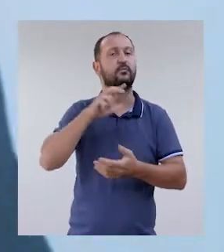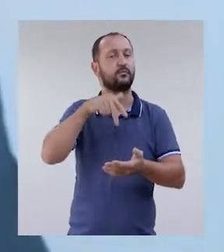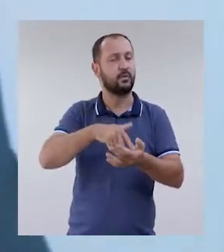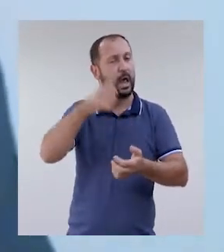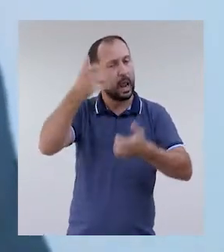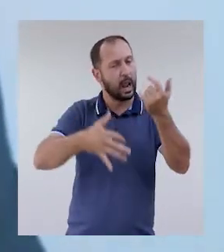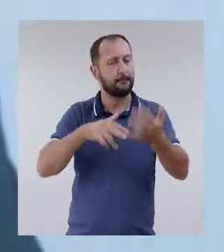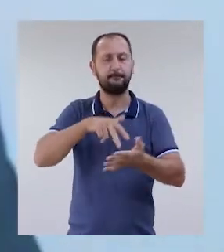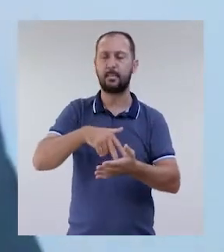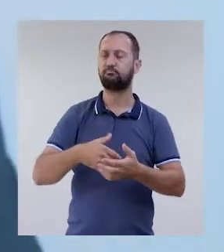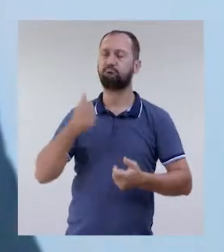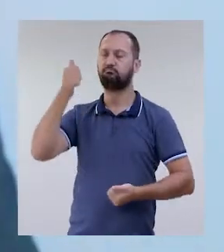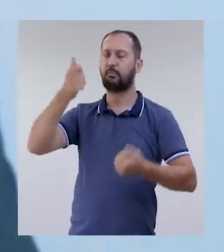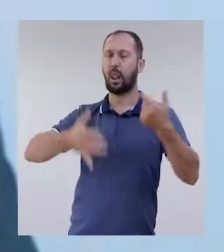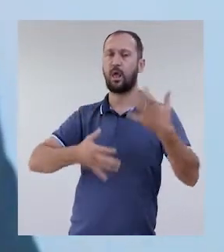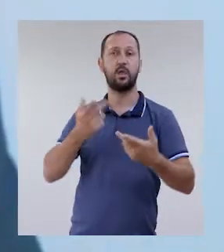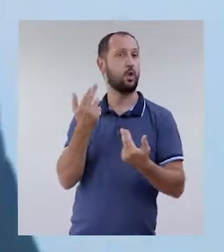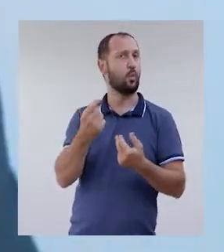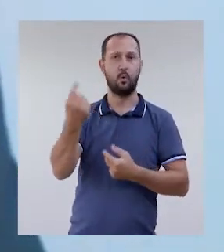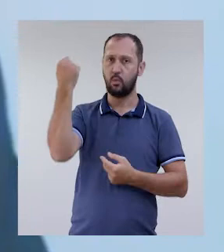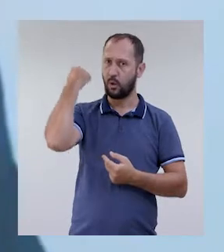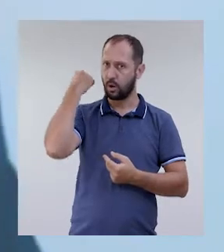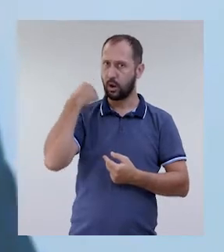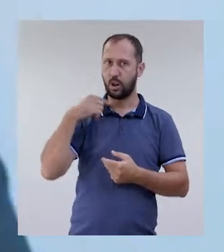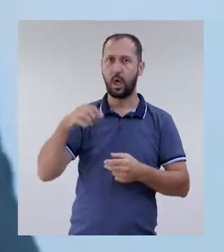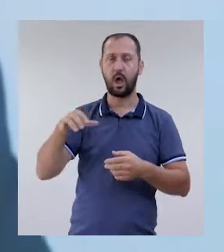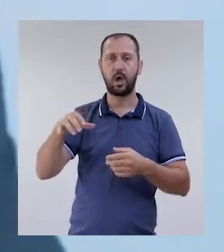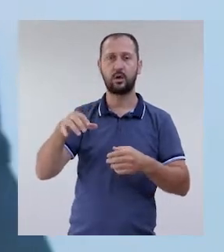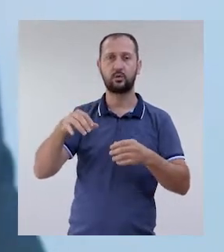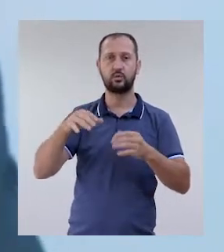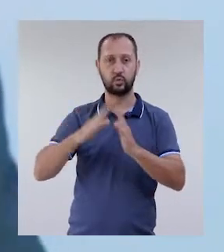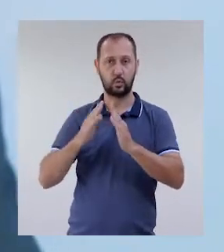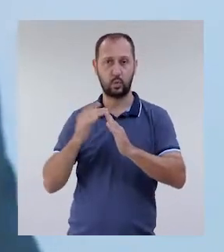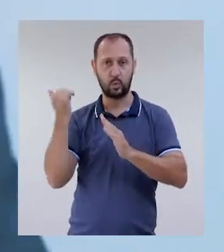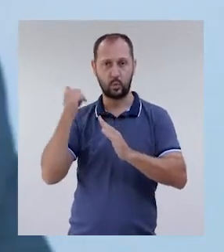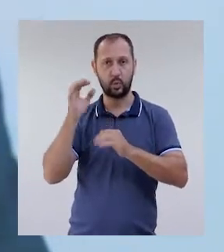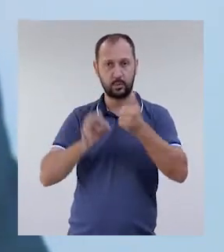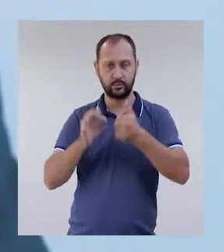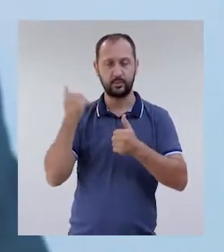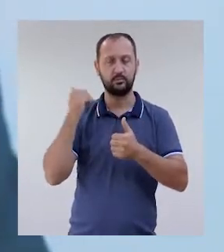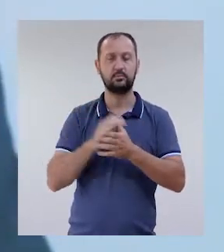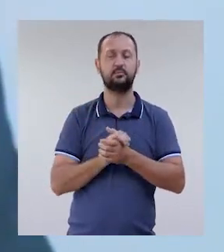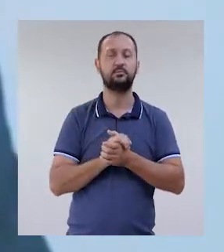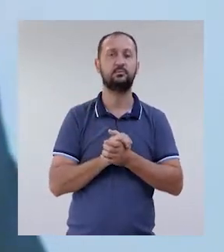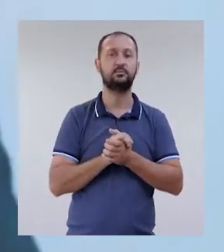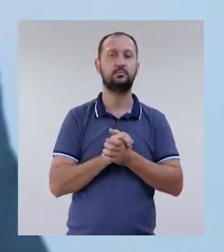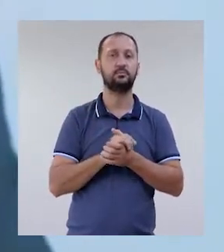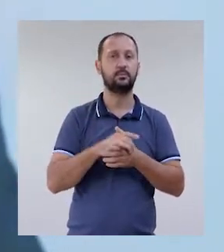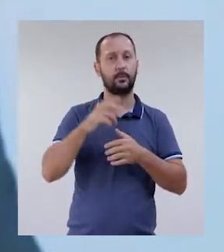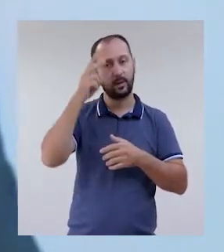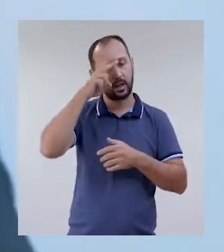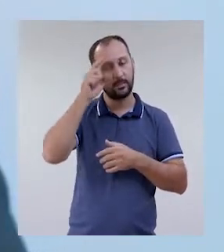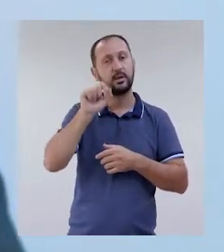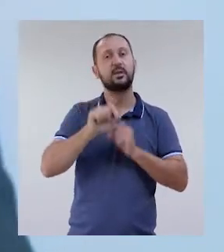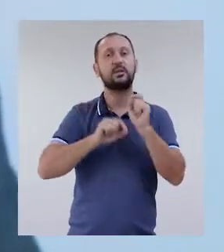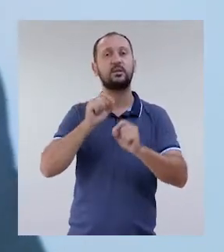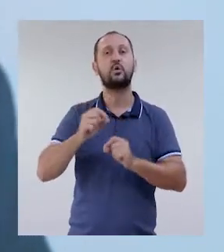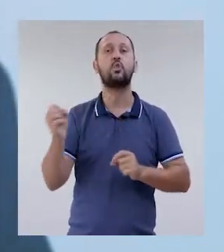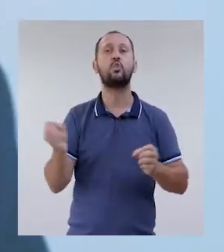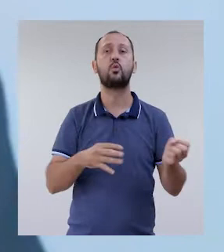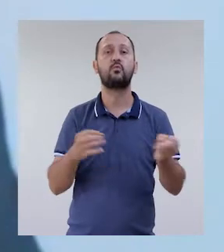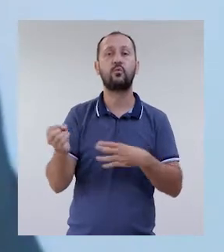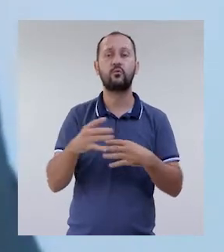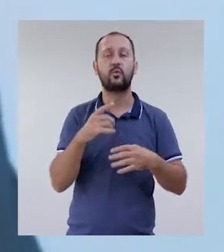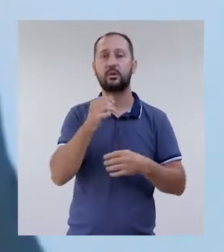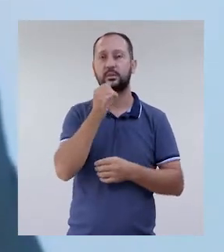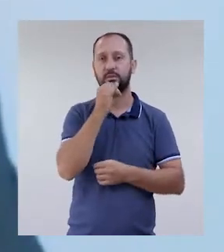fazem sustentação oral tal como fariam lá no plenário, de forma física e presente, né? Mas é bom lembrar que essa inovação,